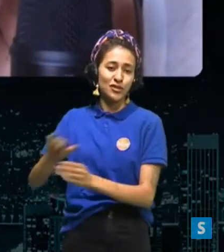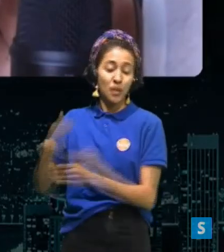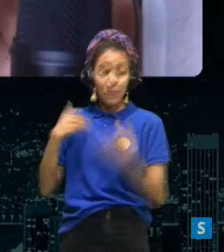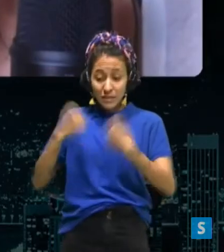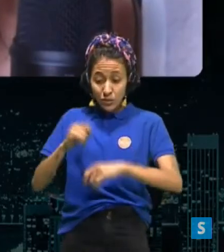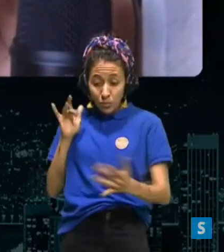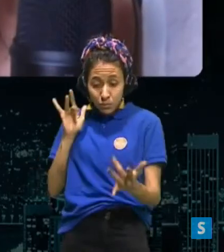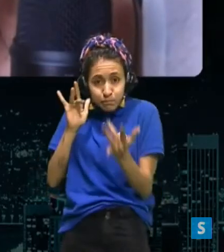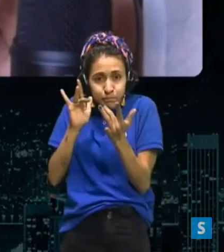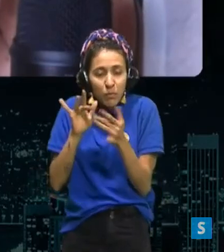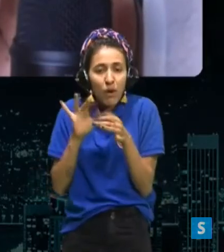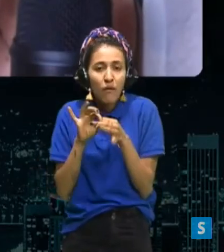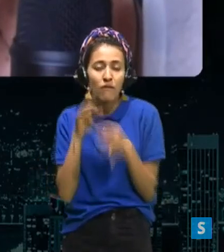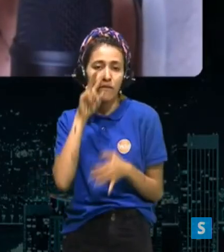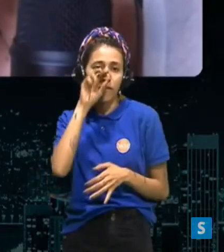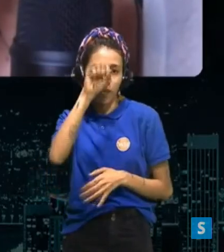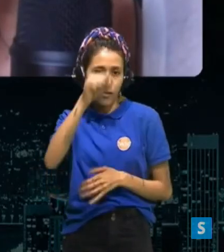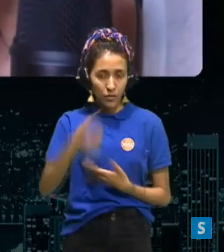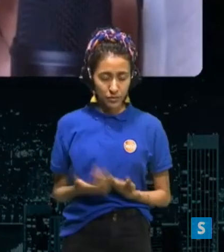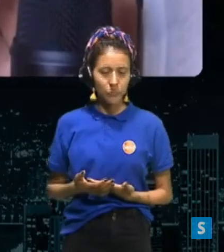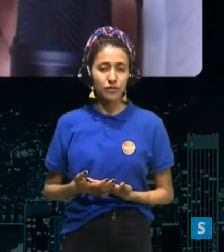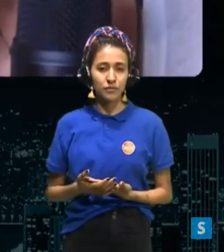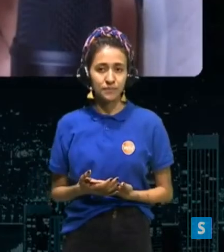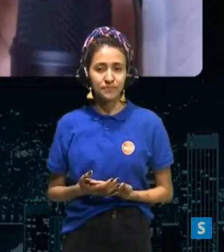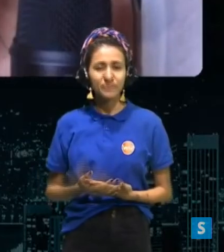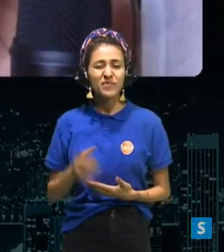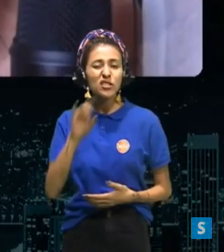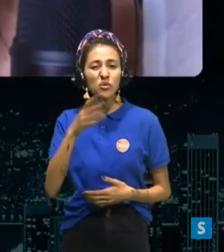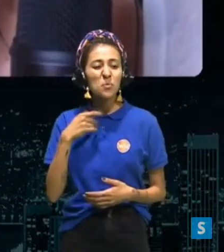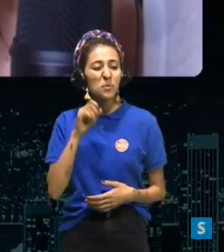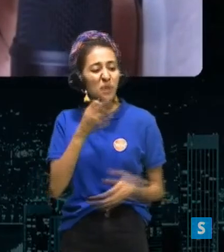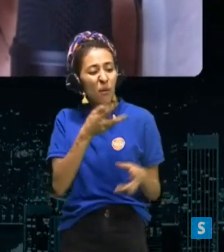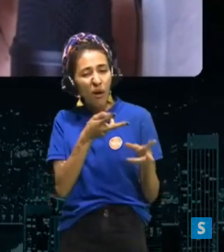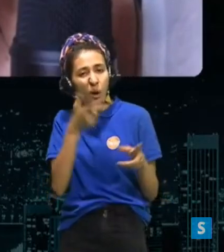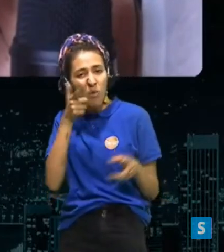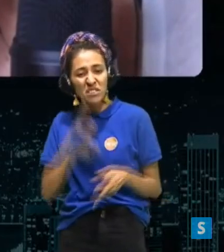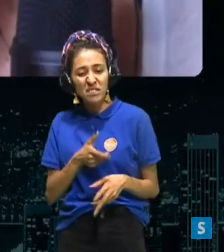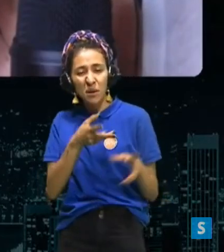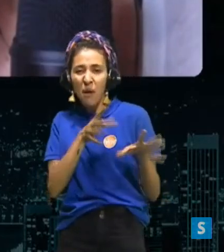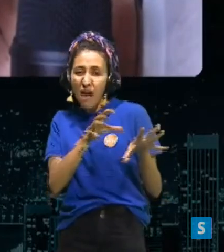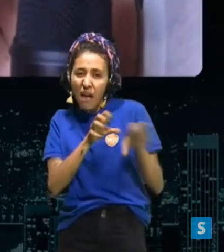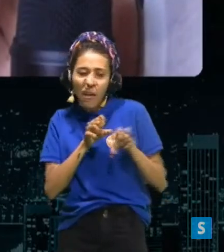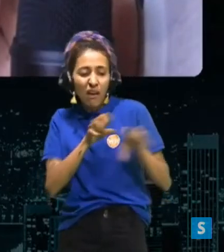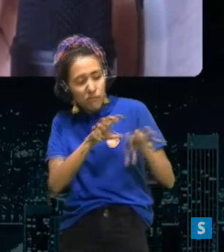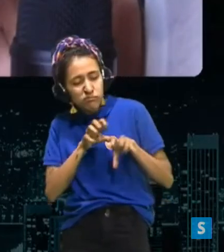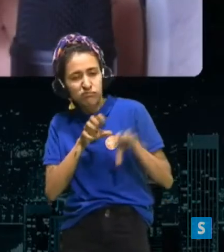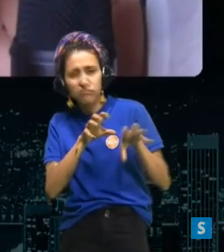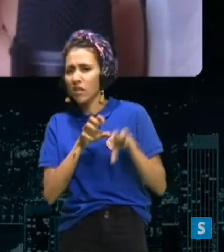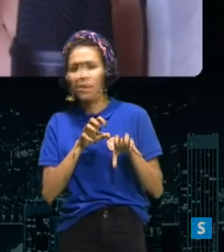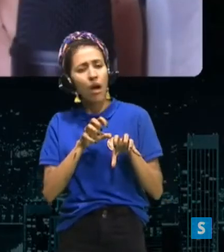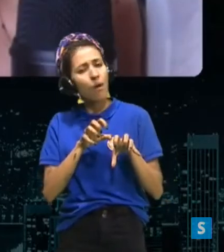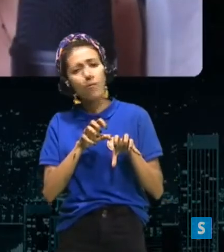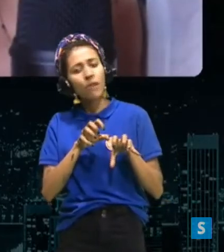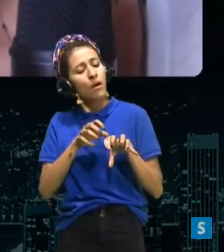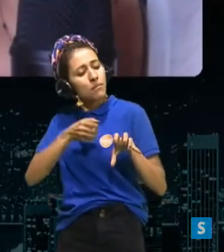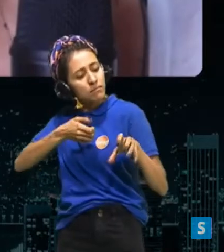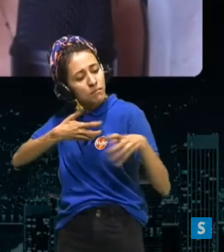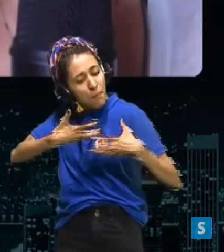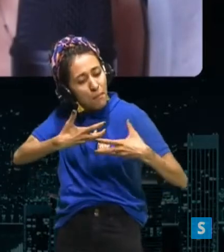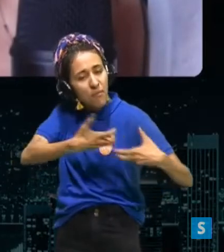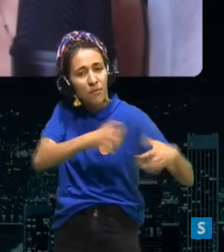do que só o que que a gente pode tirar daquilo ali que é como que a gente pode ser um participante também